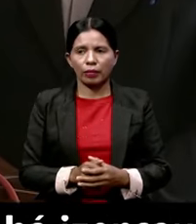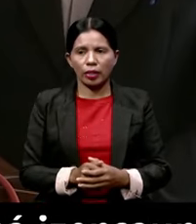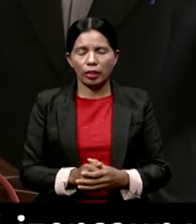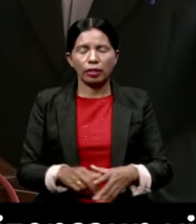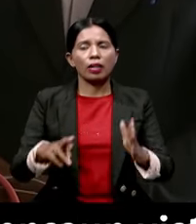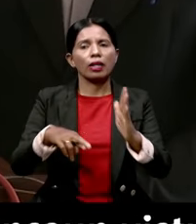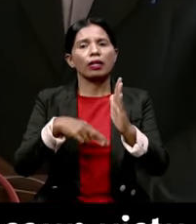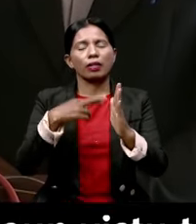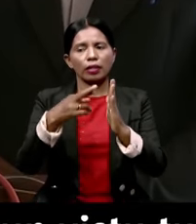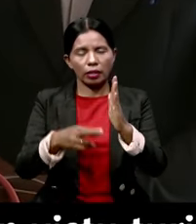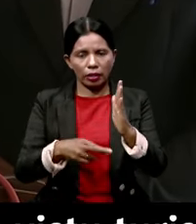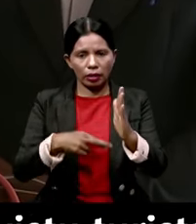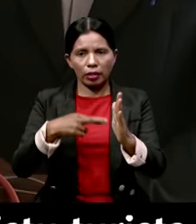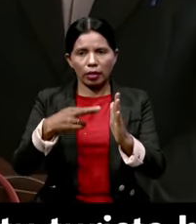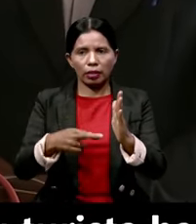mecanismo ou